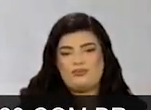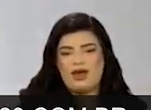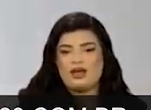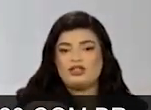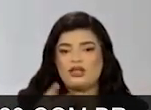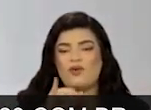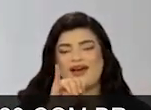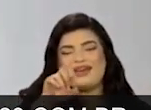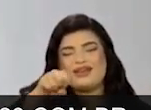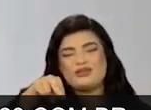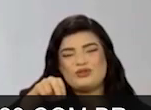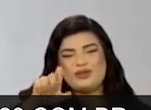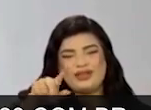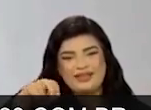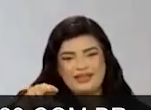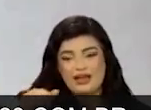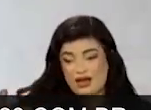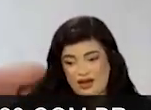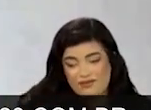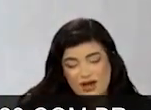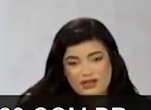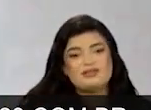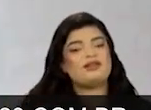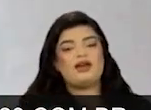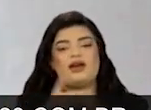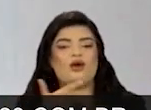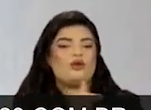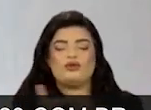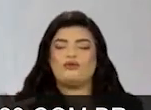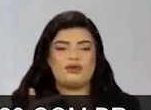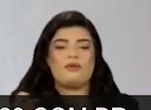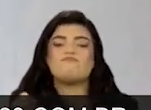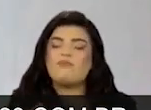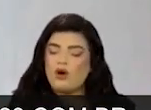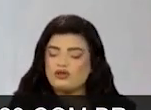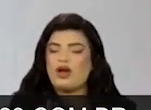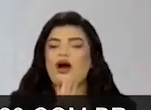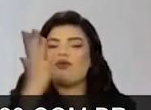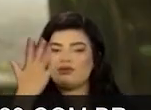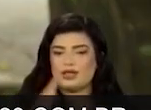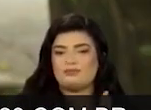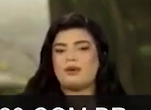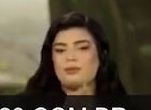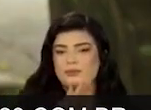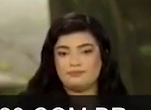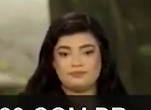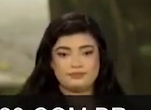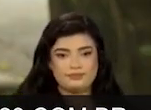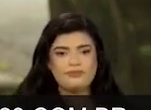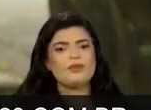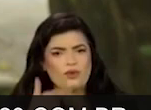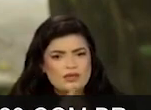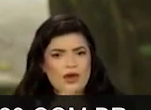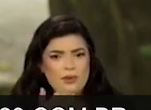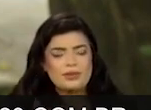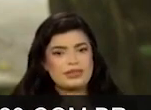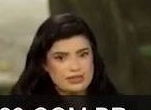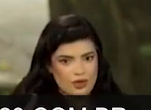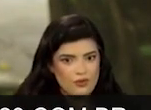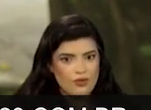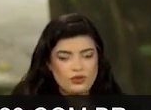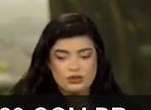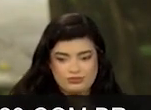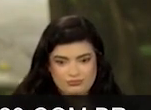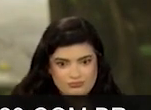uma ação adequada por conta da gordura. Então, leva a esse aumento do diabetes. Conseguir ter uma dieta saudável e uma